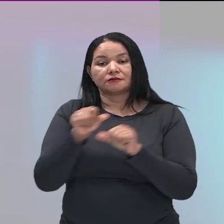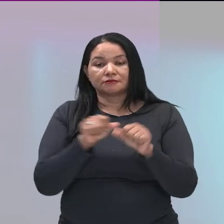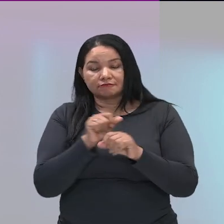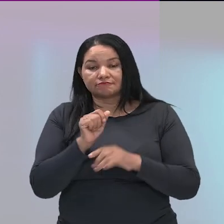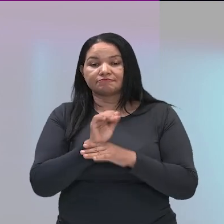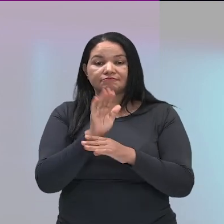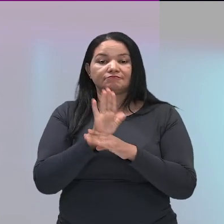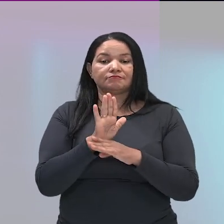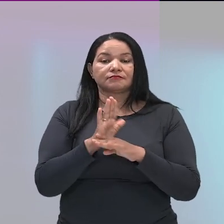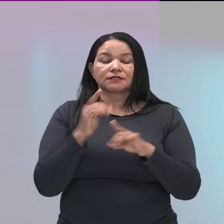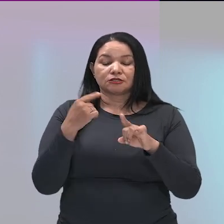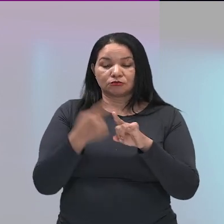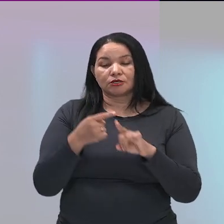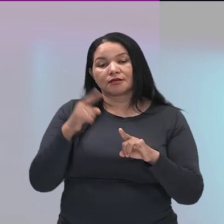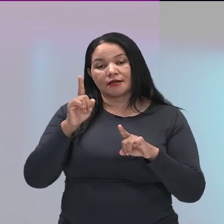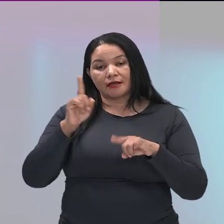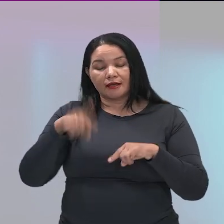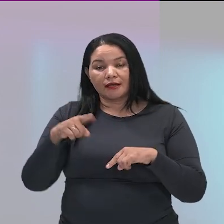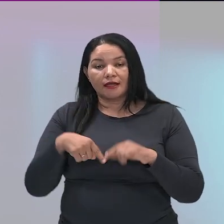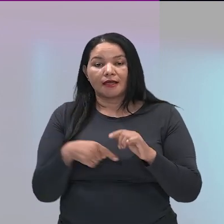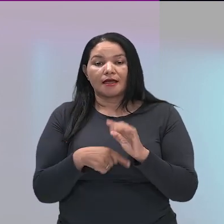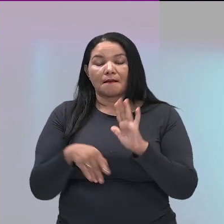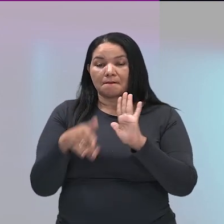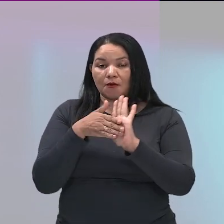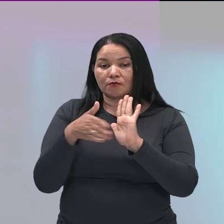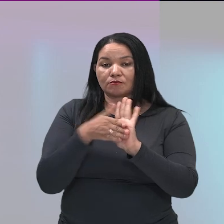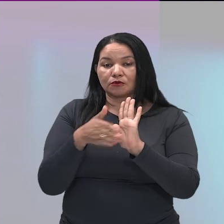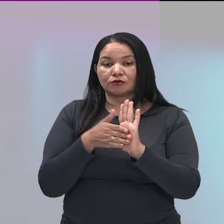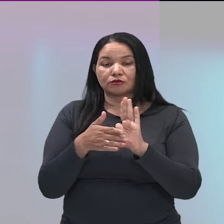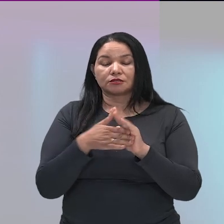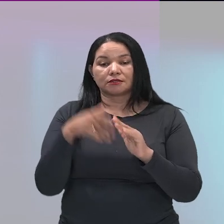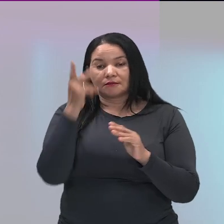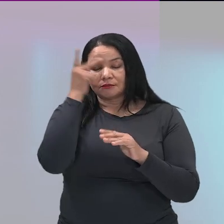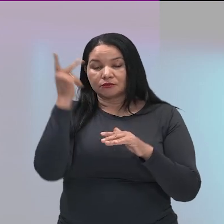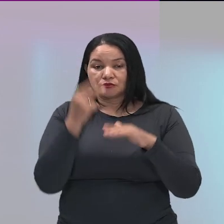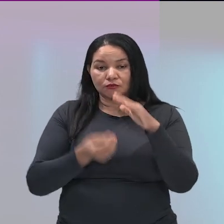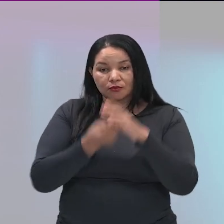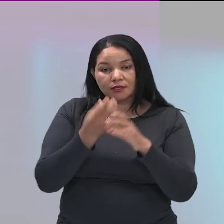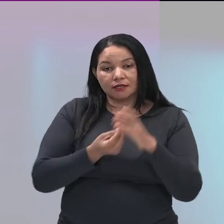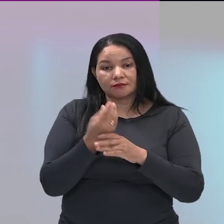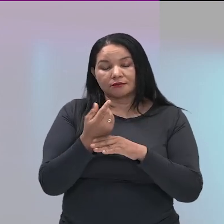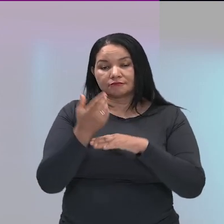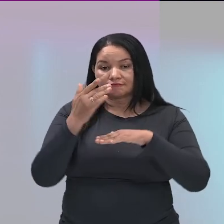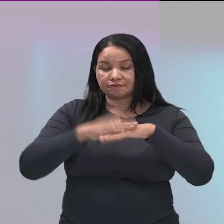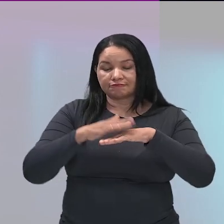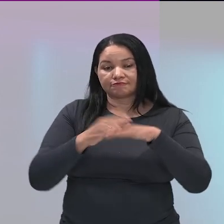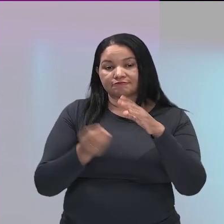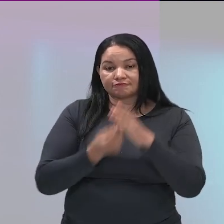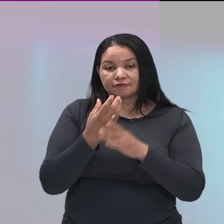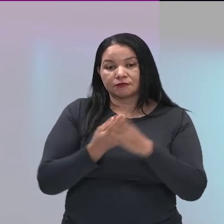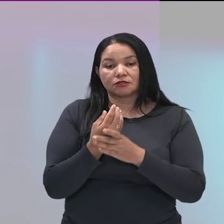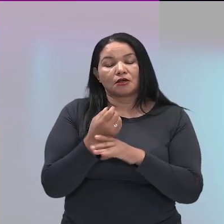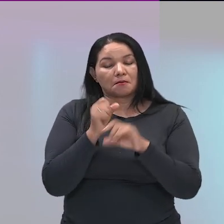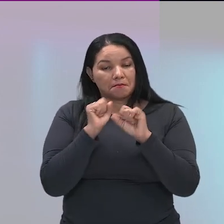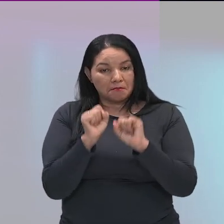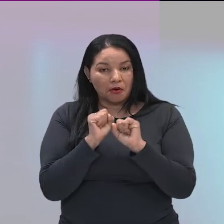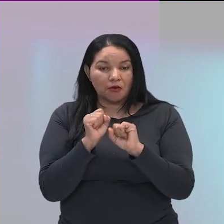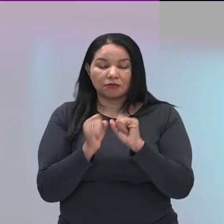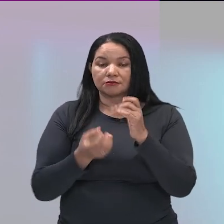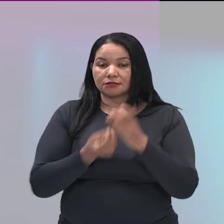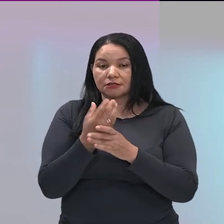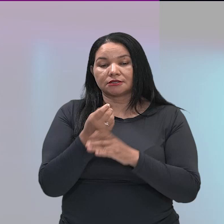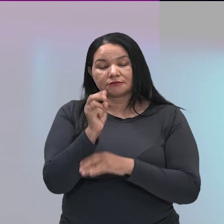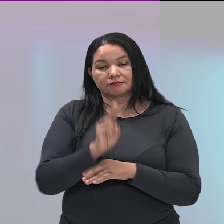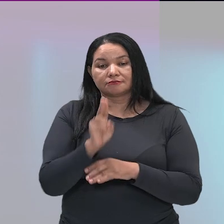essa é a proposta do próprio artista. O artista tem esse tempo, o artista ele pode fazer isso. A